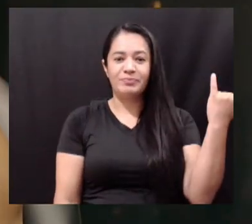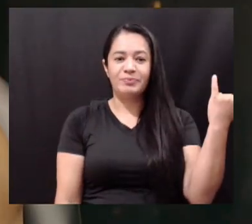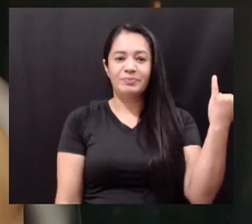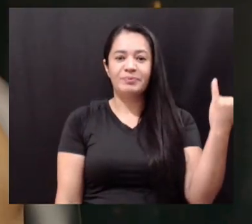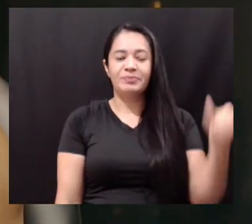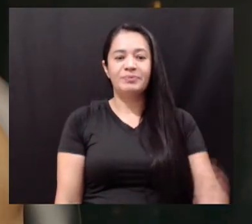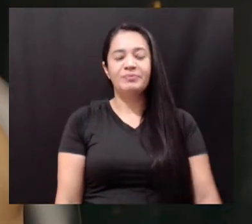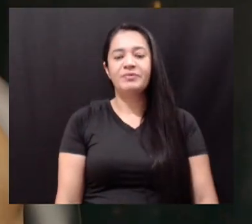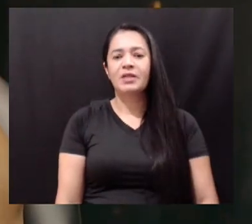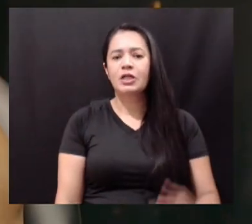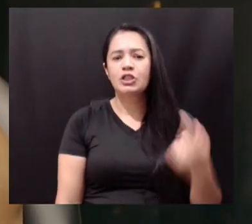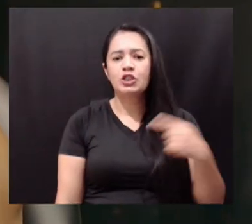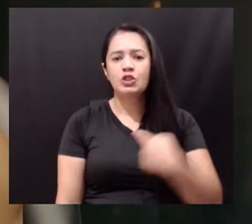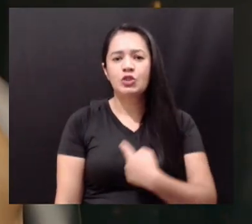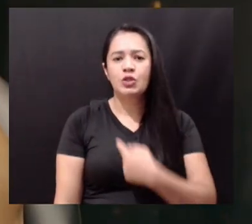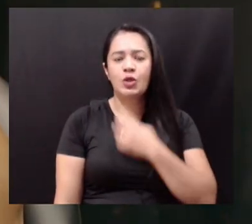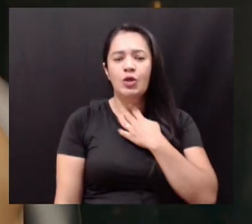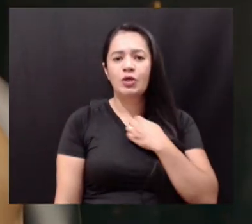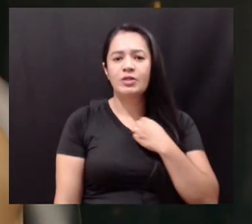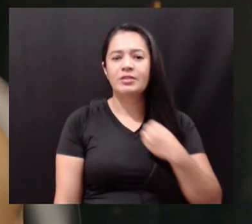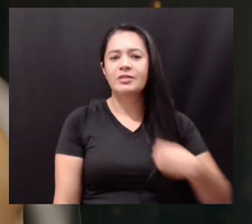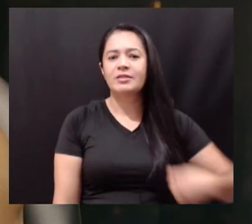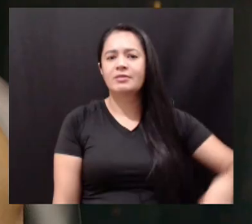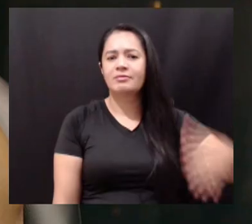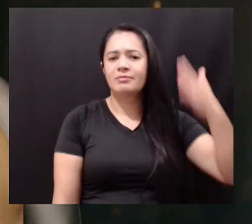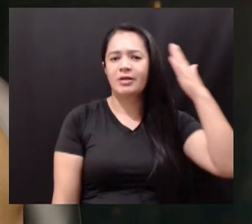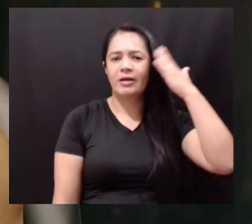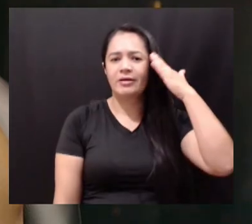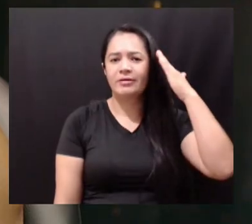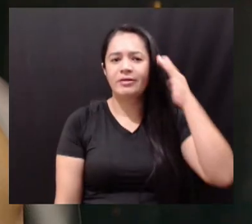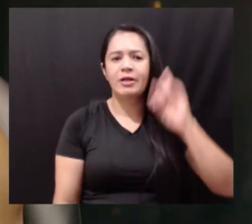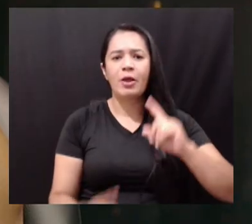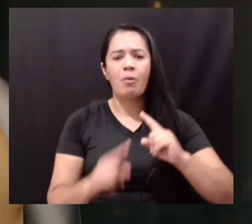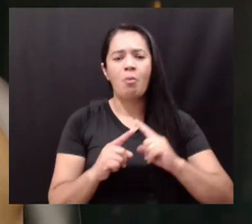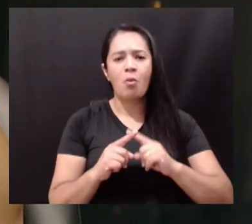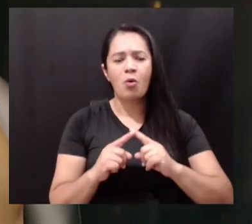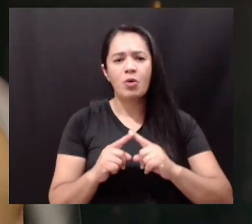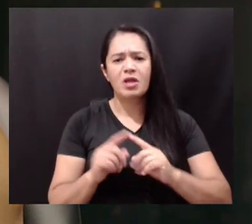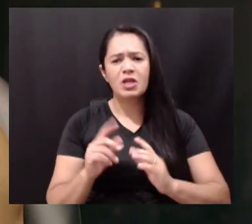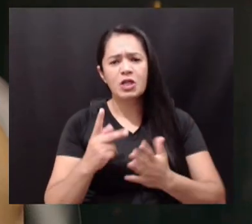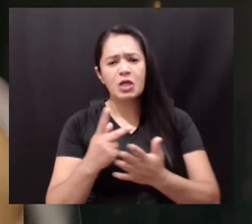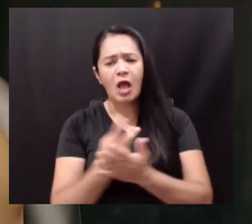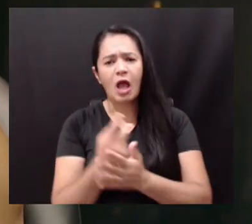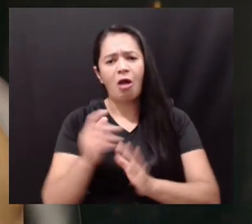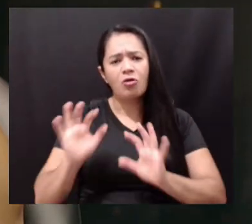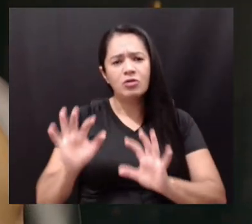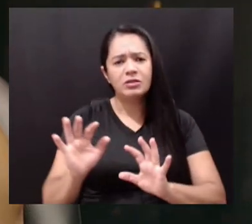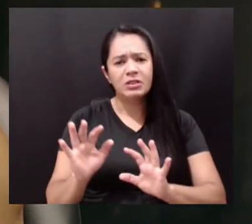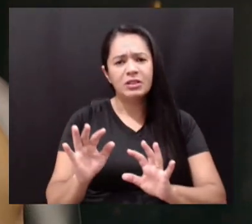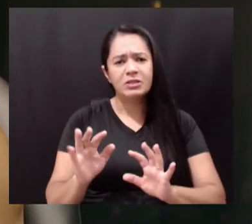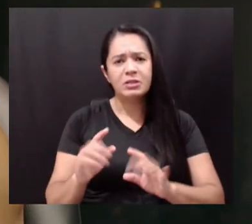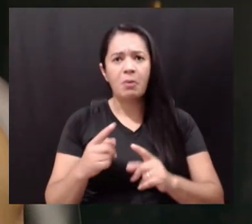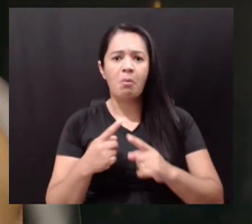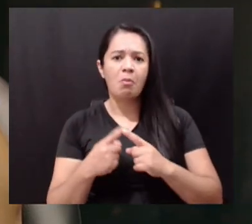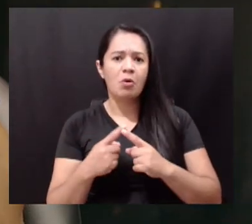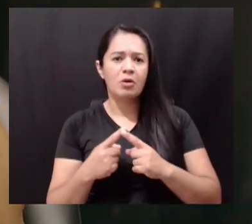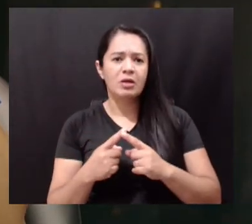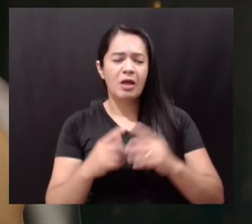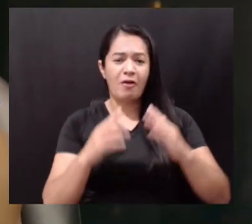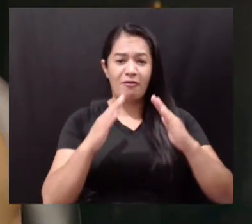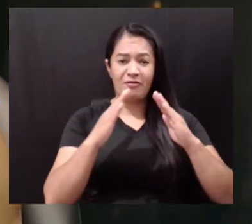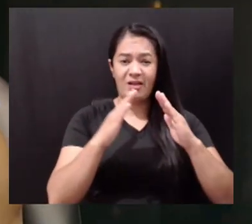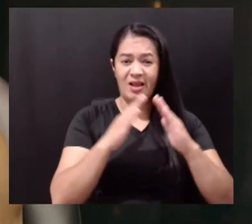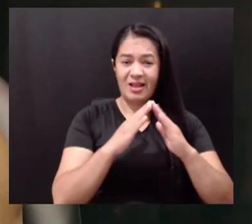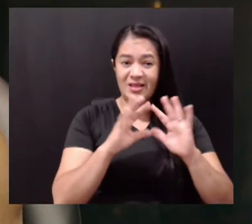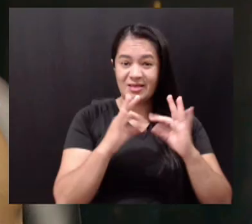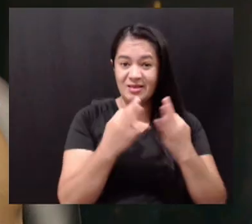esse prolongamento e por que ele é causado. Isso tem a ver com a saída tardia da casa dos pais? Nós vamos comparar